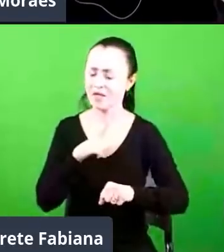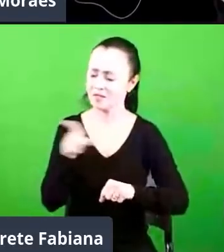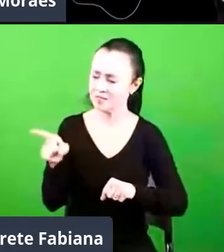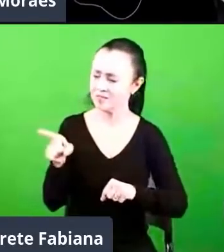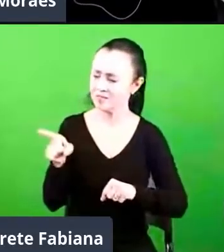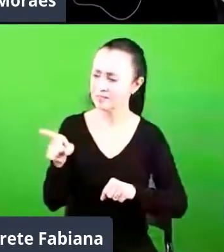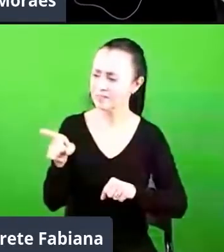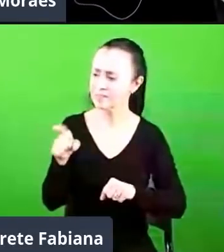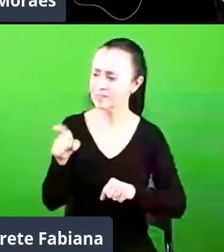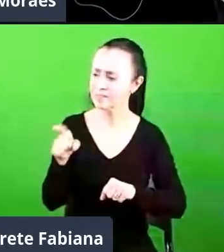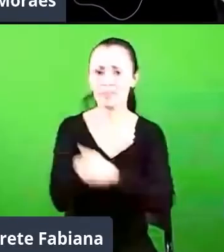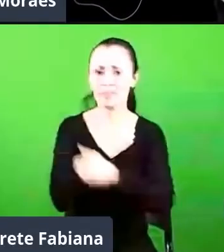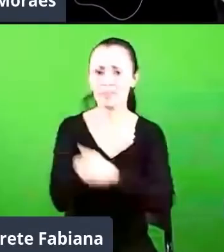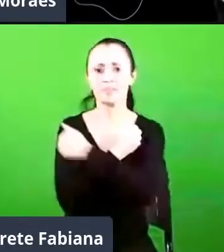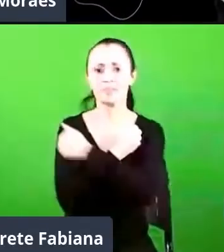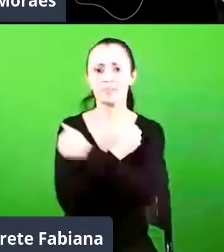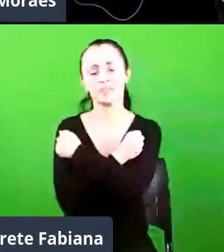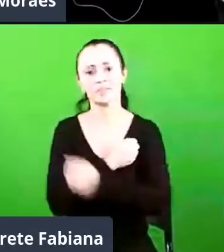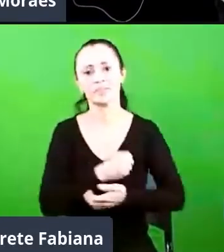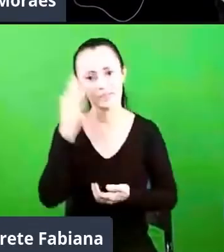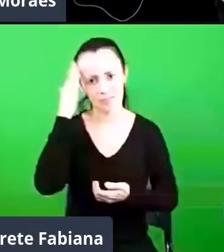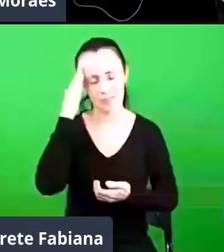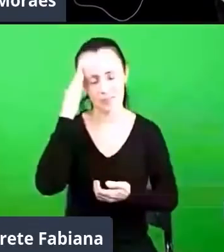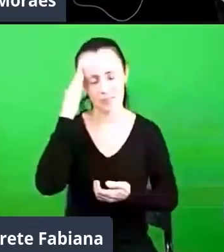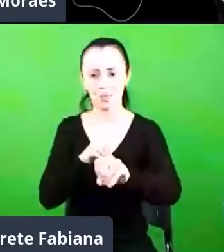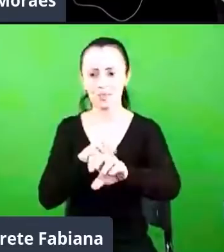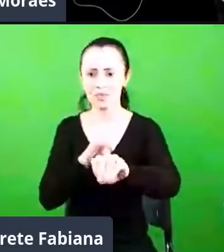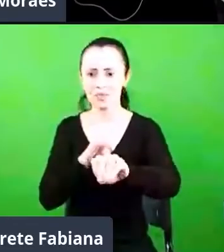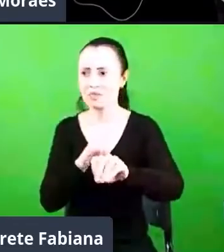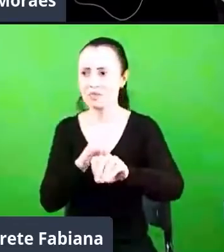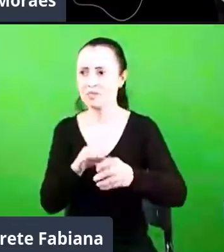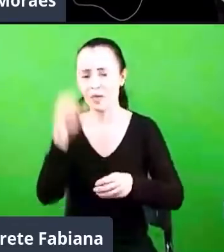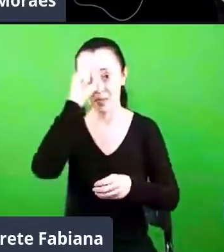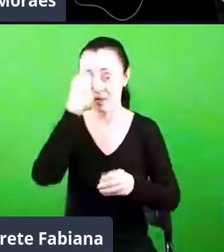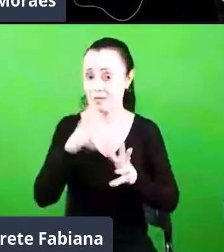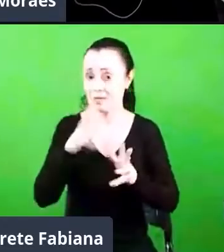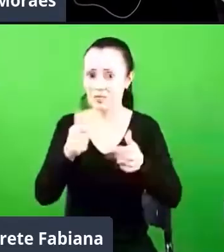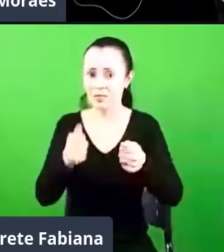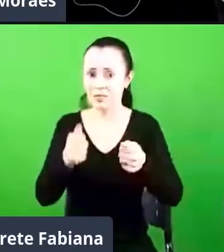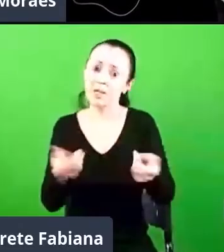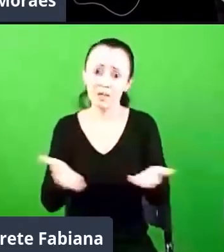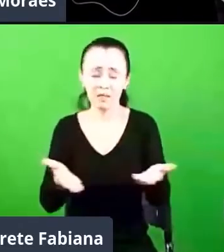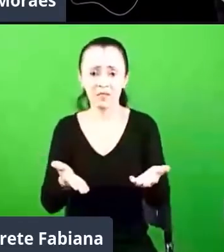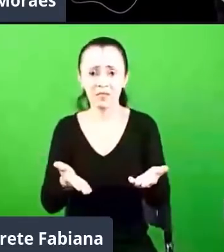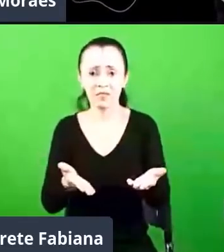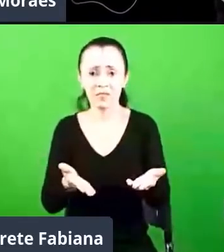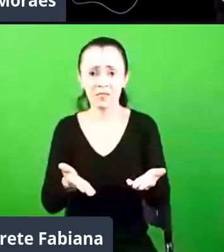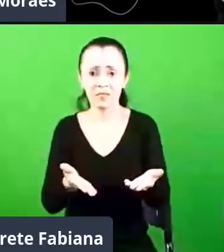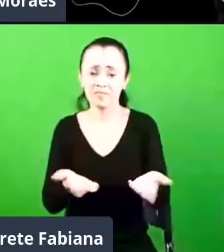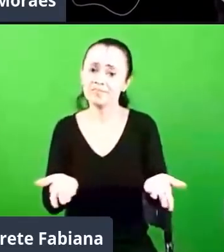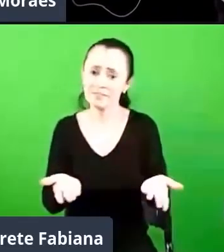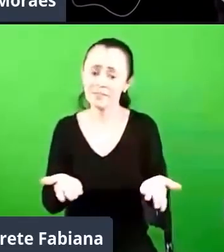seu ensino, dessa forma, ele não garante a aprendizagem, mas é a única forma que nós temos nesse momento para propiciar